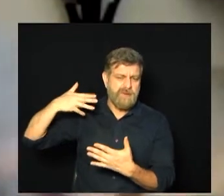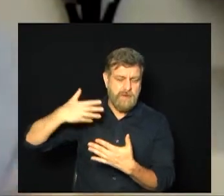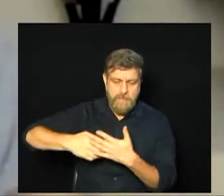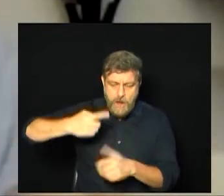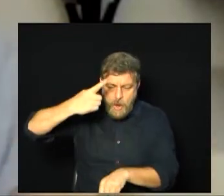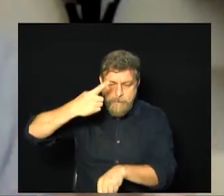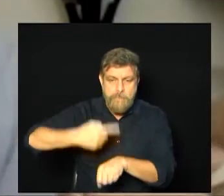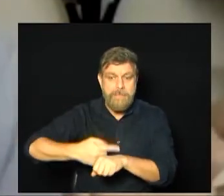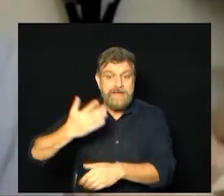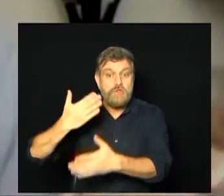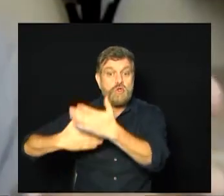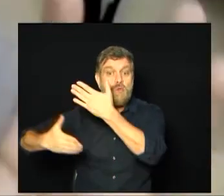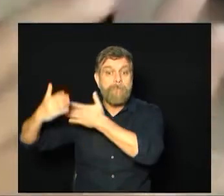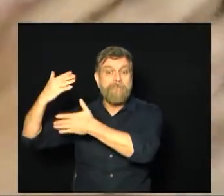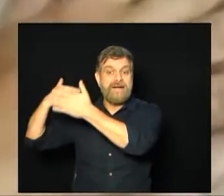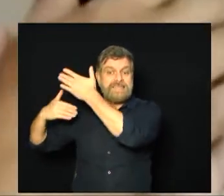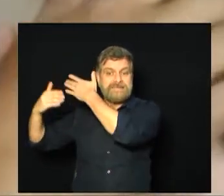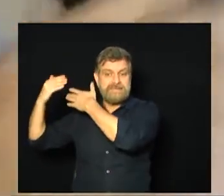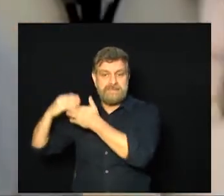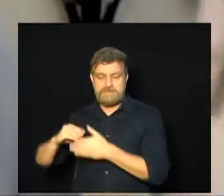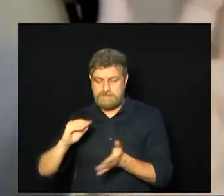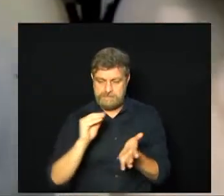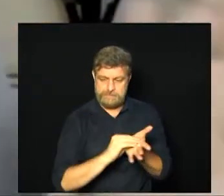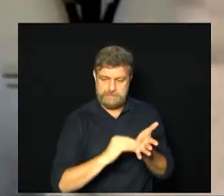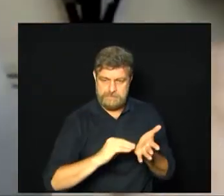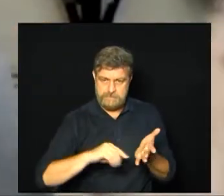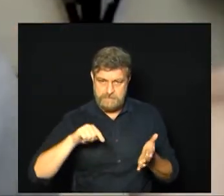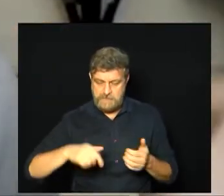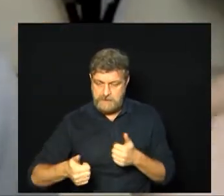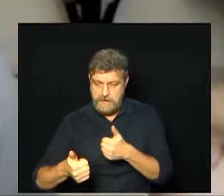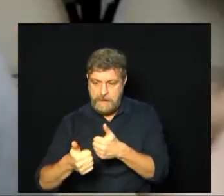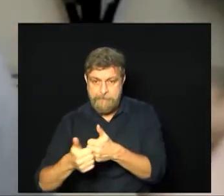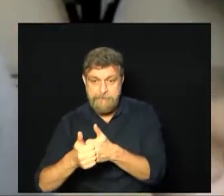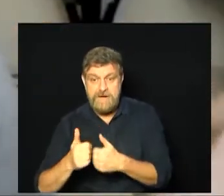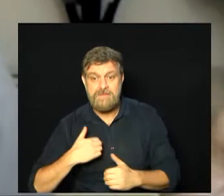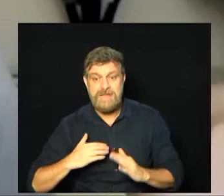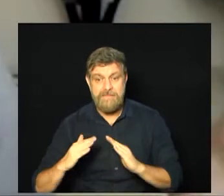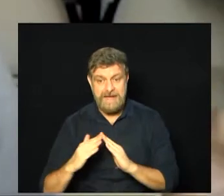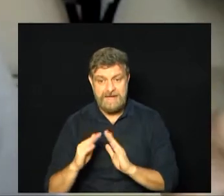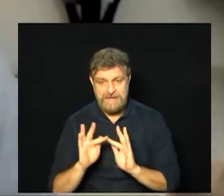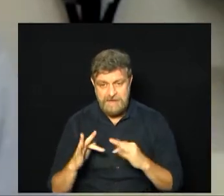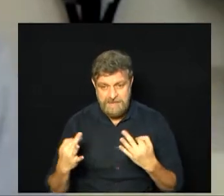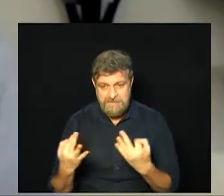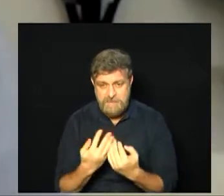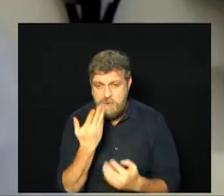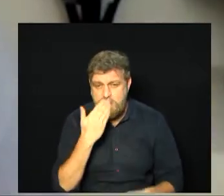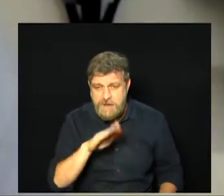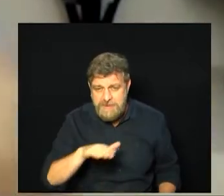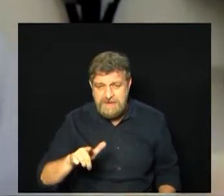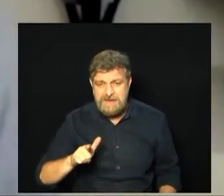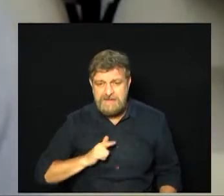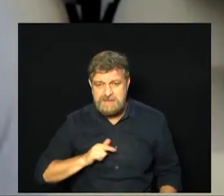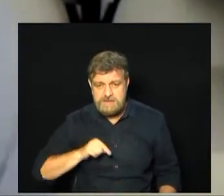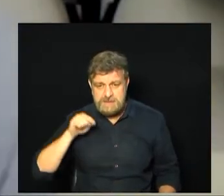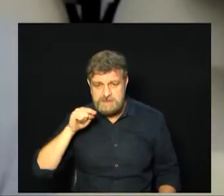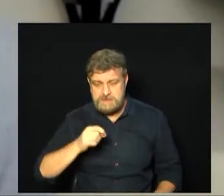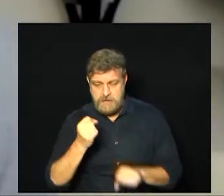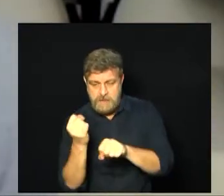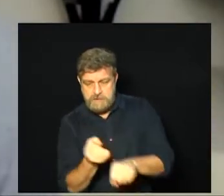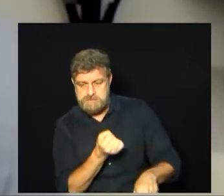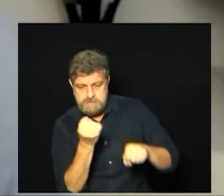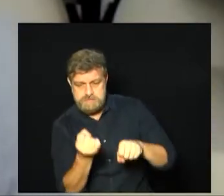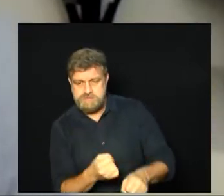momentos do passado. Começo aqui perto de casa, que eu lembro que eu vinha com a minha família, eu era muito pequeno, tinha competição de remo na